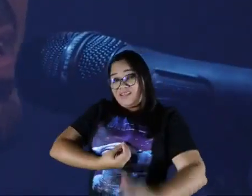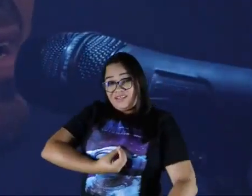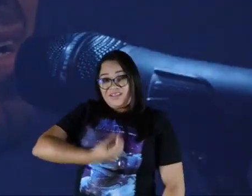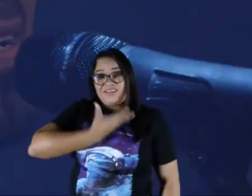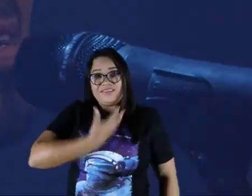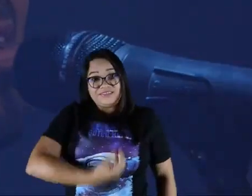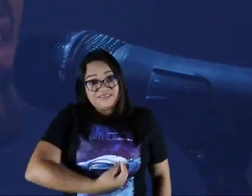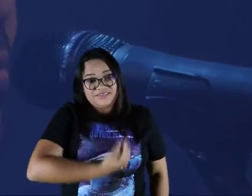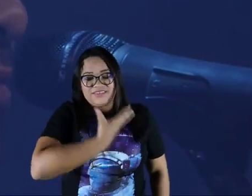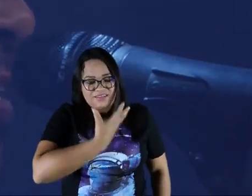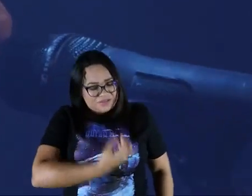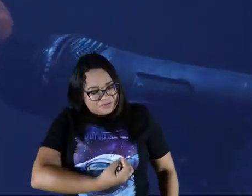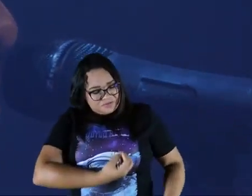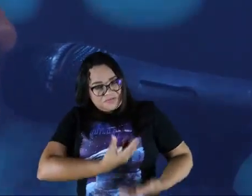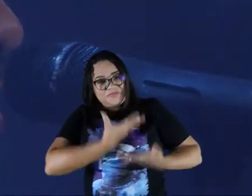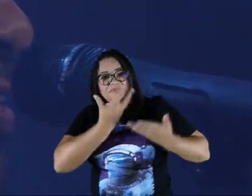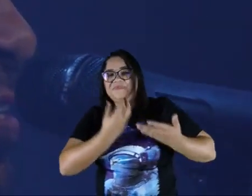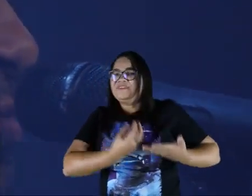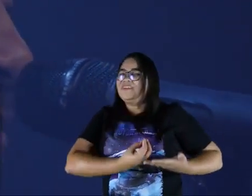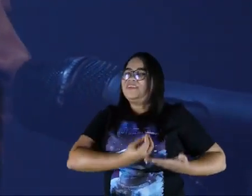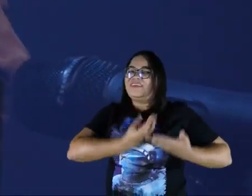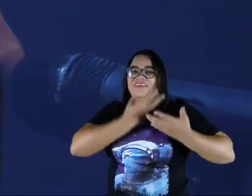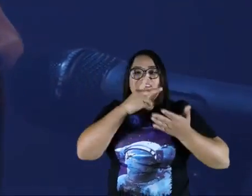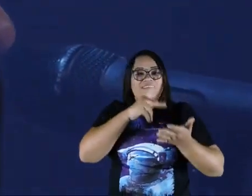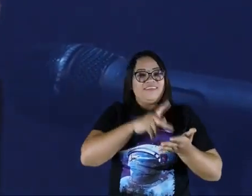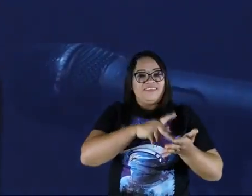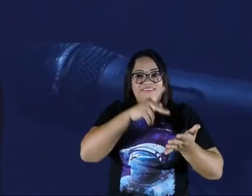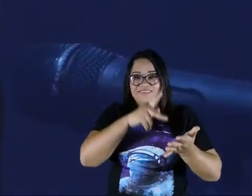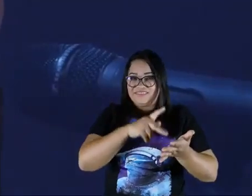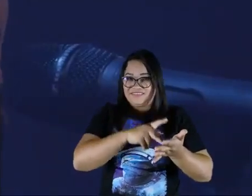vida, vida viva.